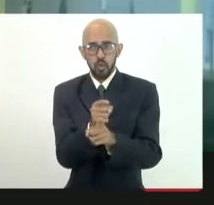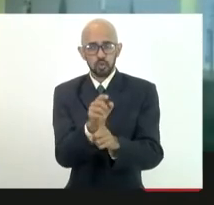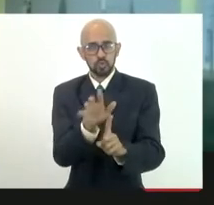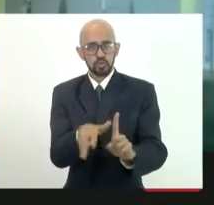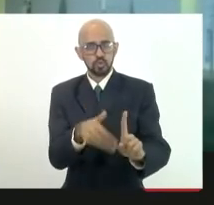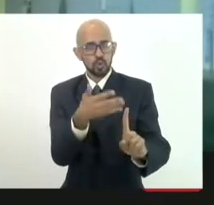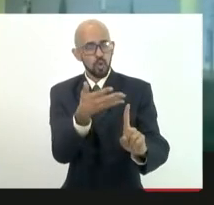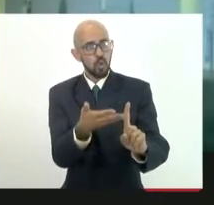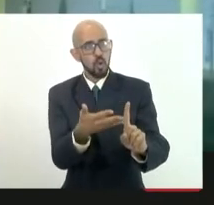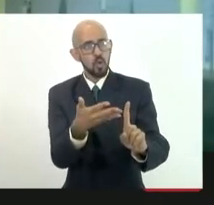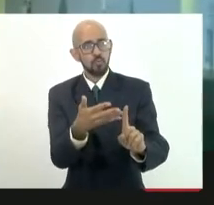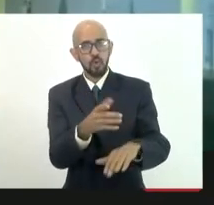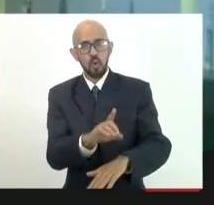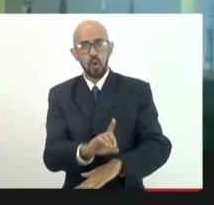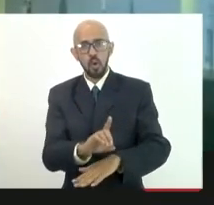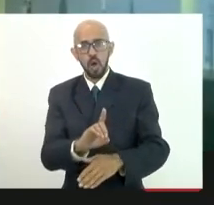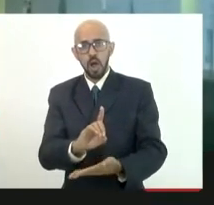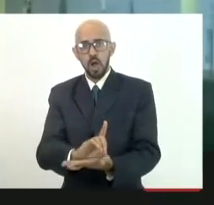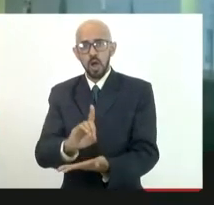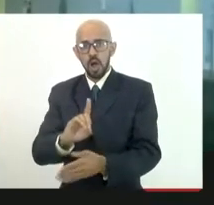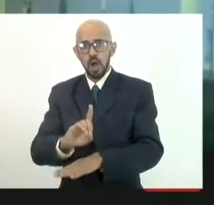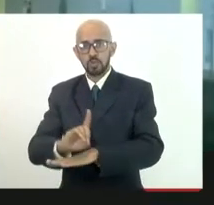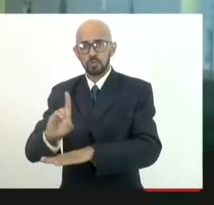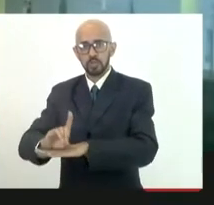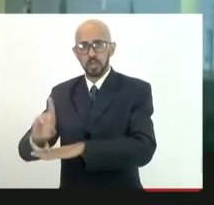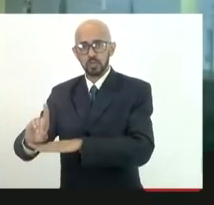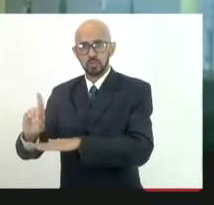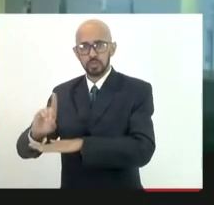louvações nas nossas casas,